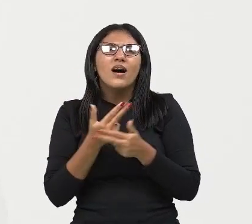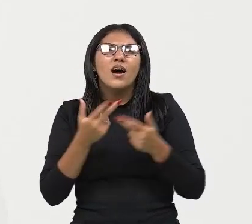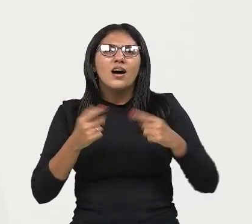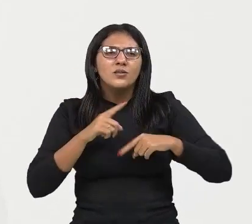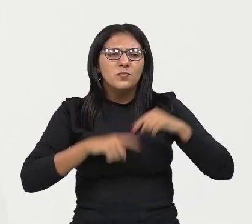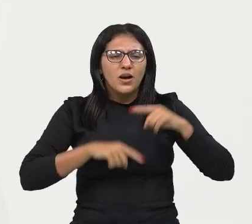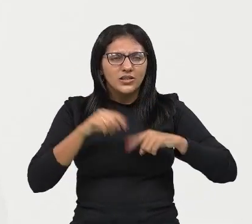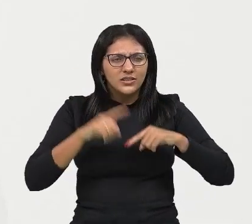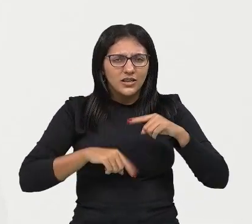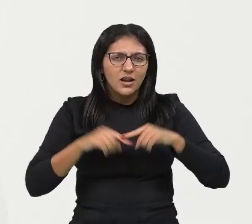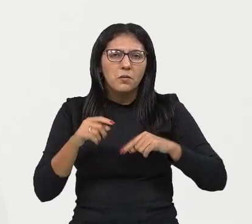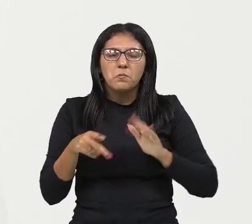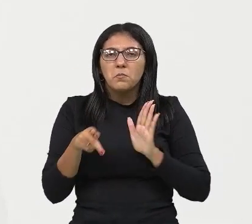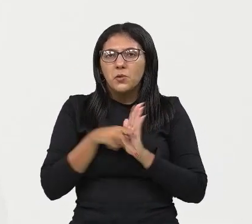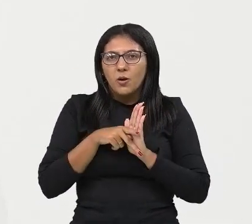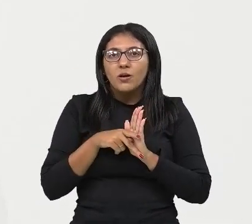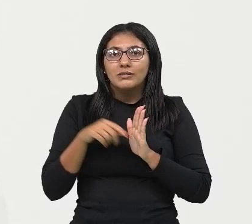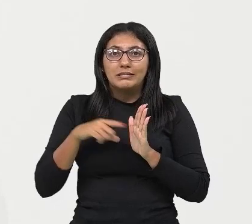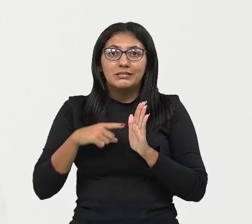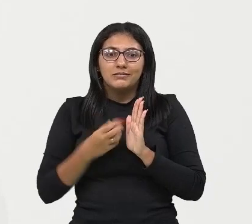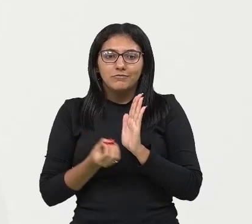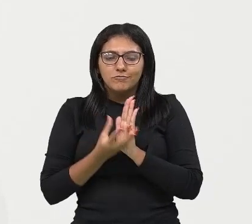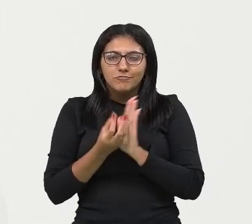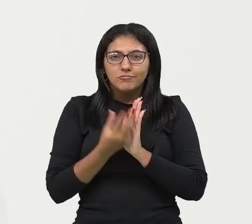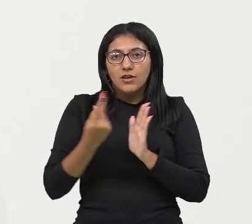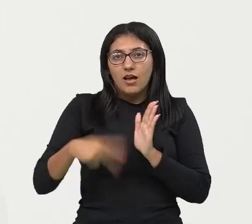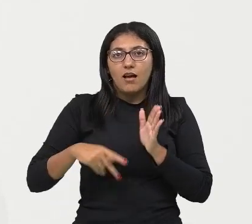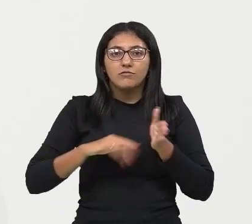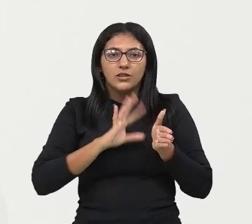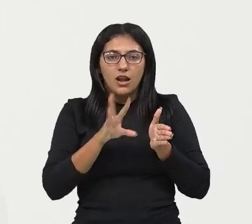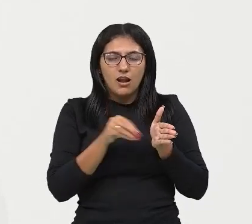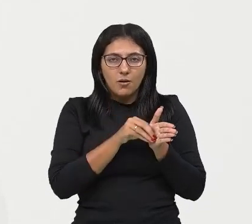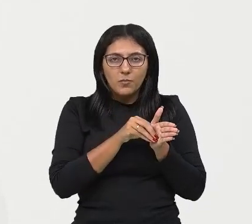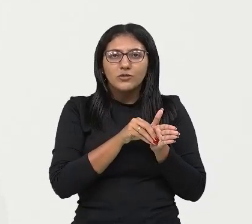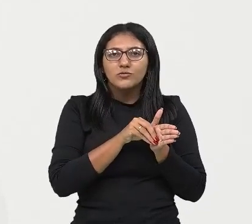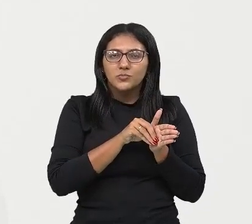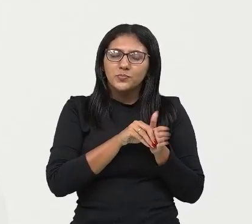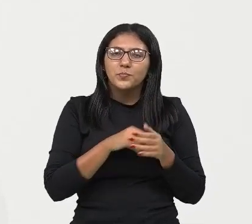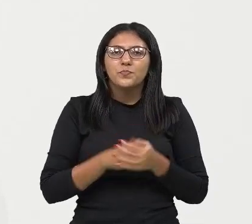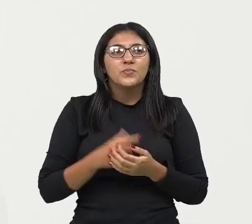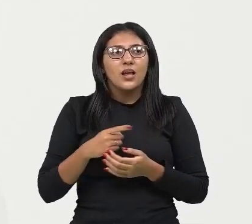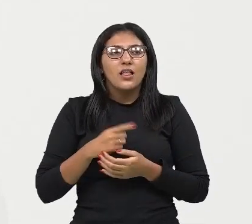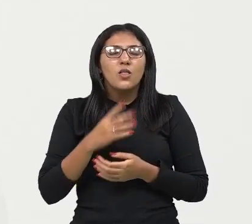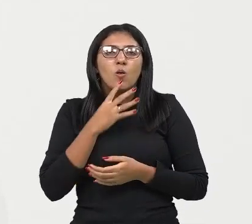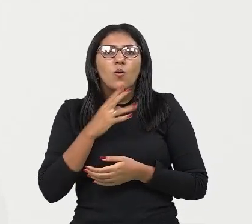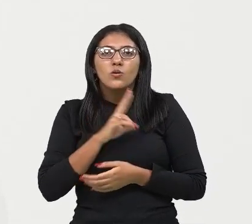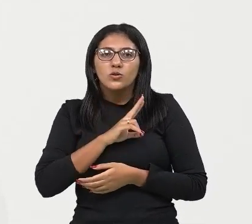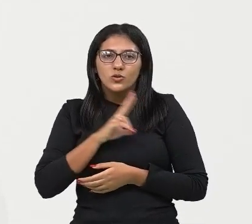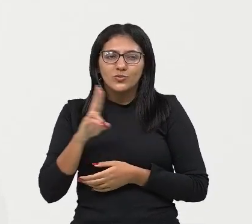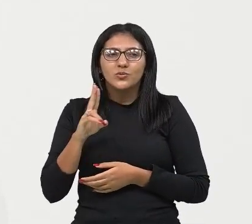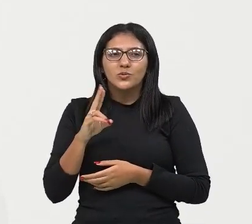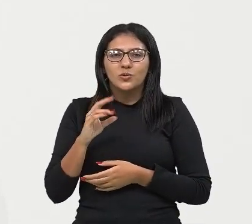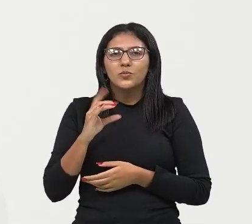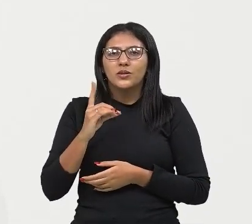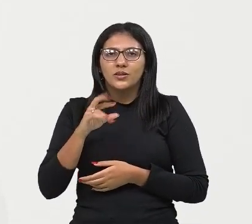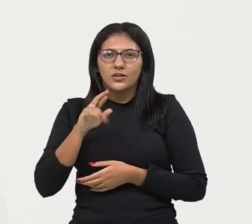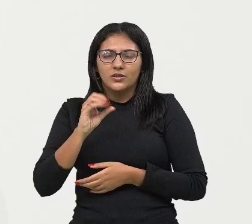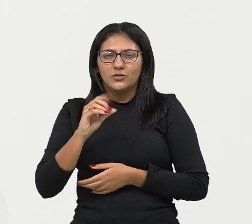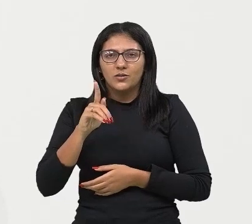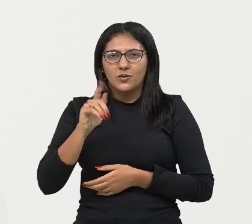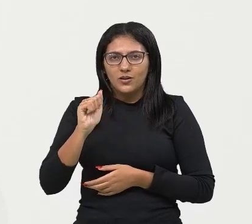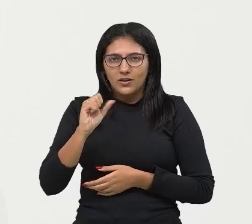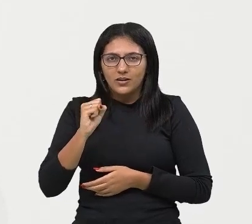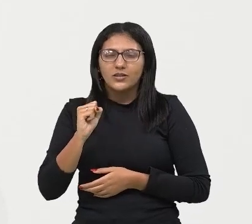matérias-primas que acabaram surgindo e sendo exploradas aqui na Amazônia, que ficaram conhecidas como as drogas do